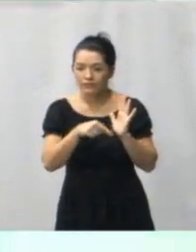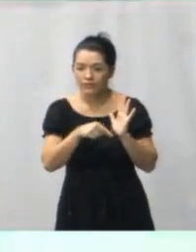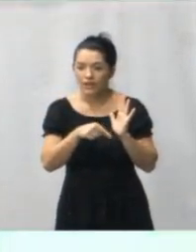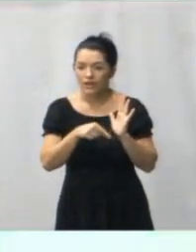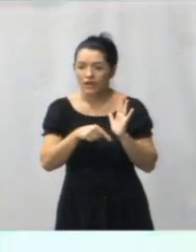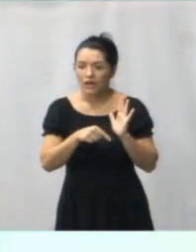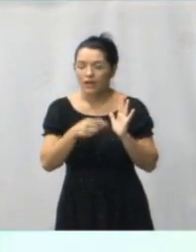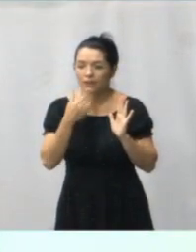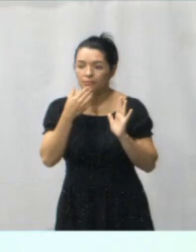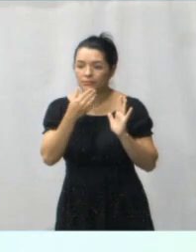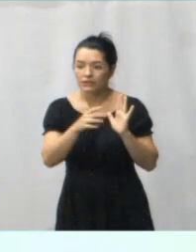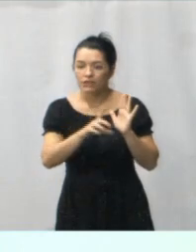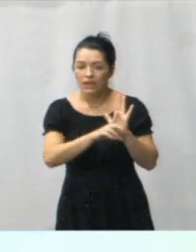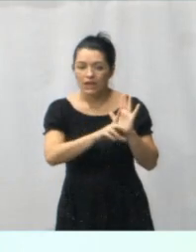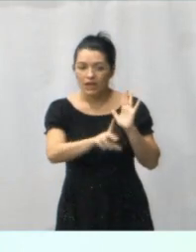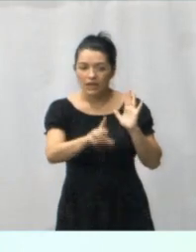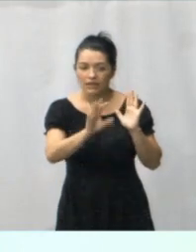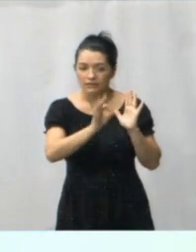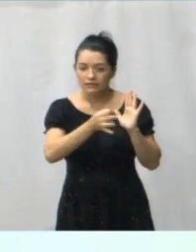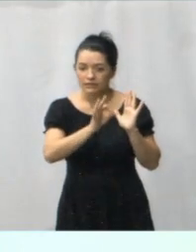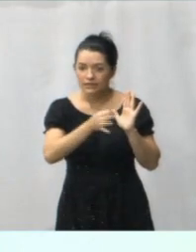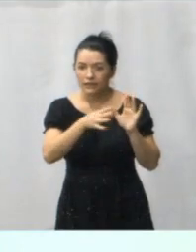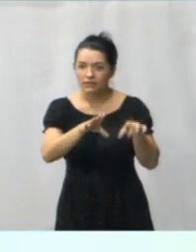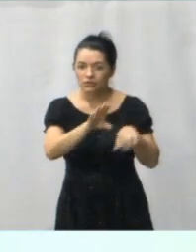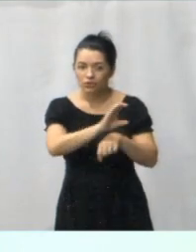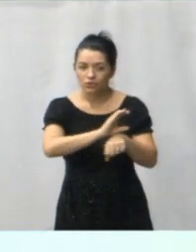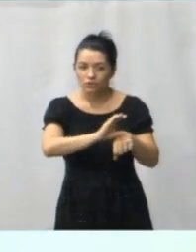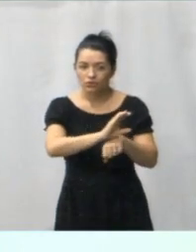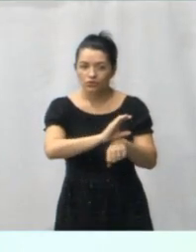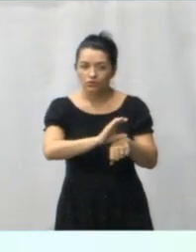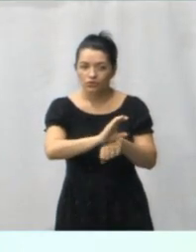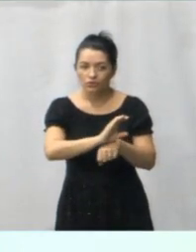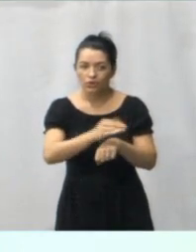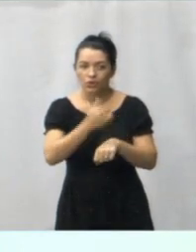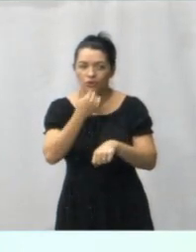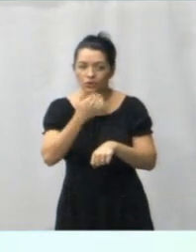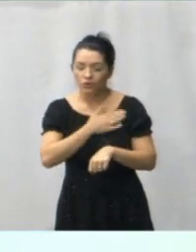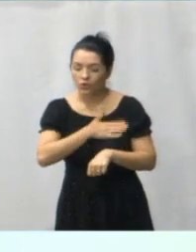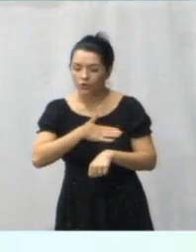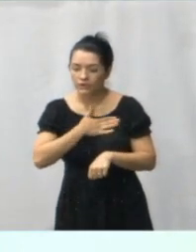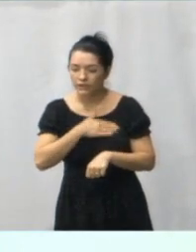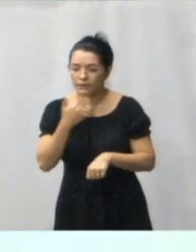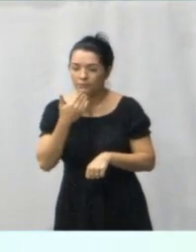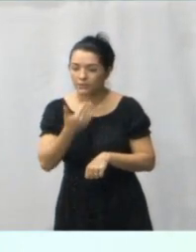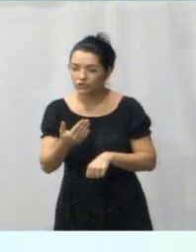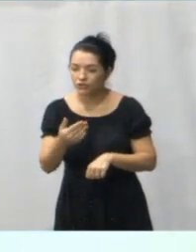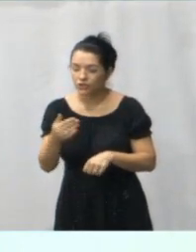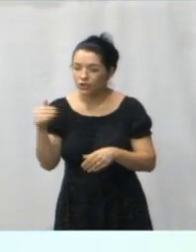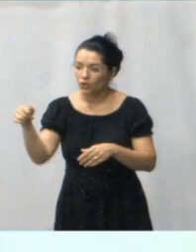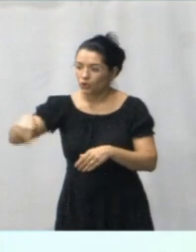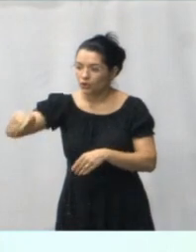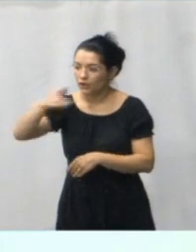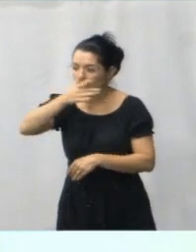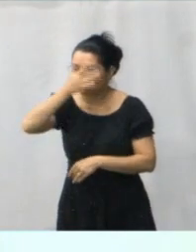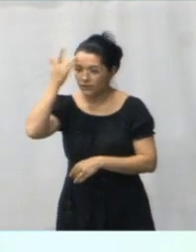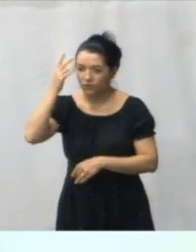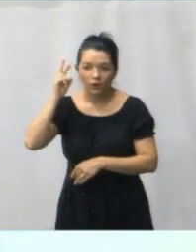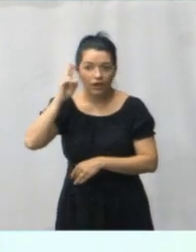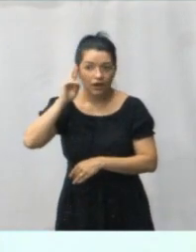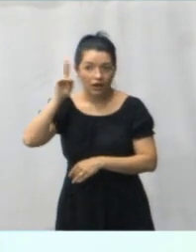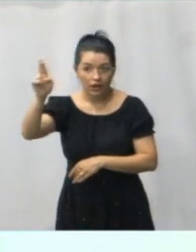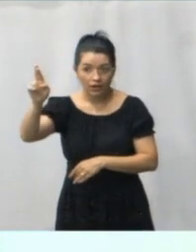legalidade e constitucionalidade e gostaria de pedir o voto aos demais líderes de cada partido.